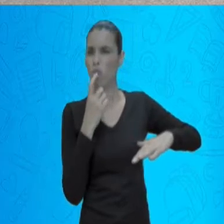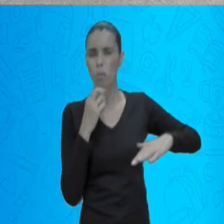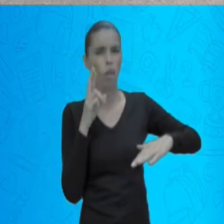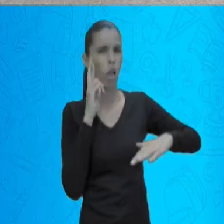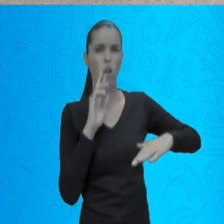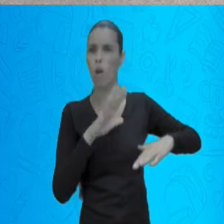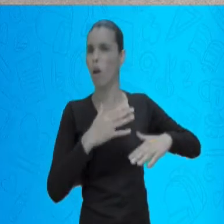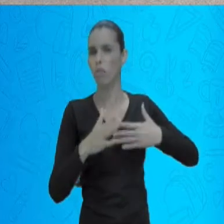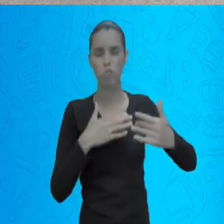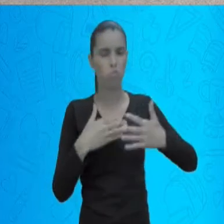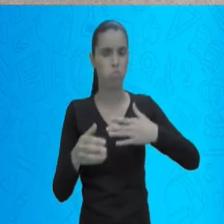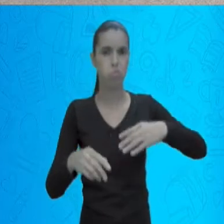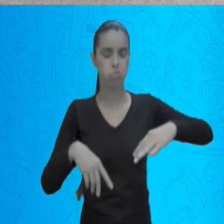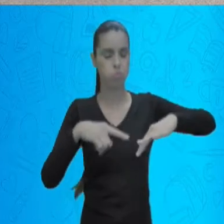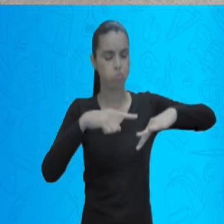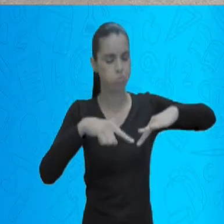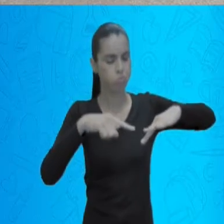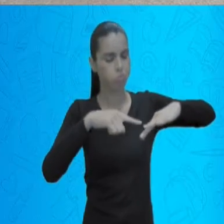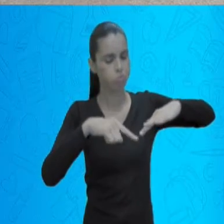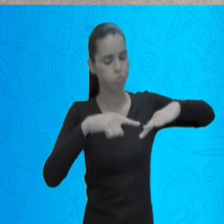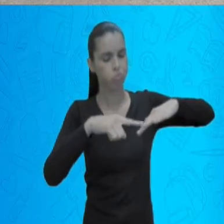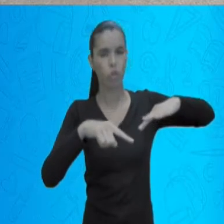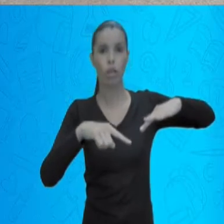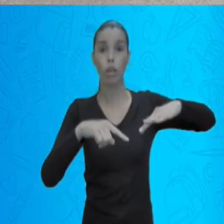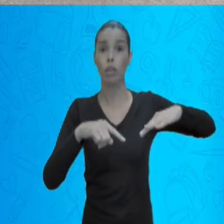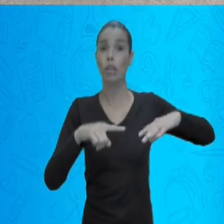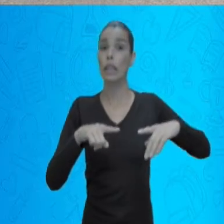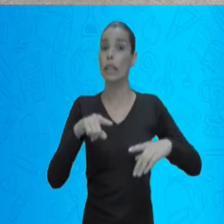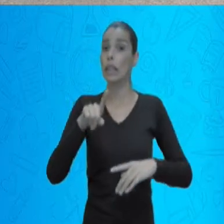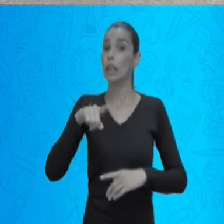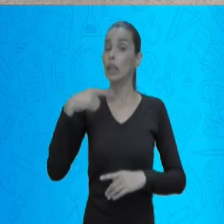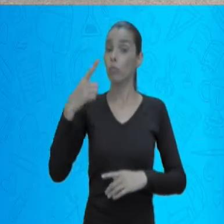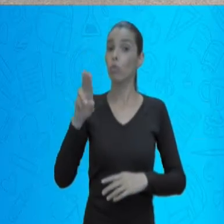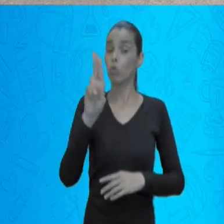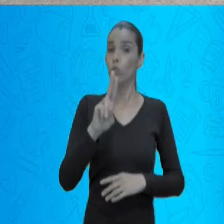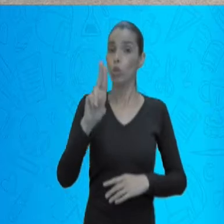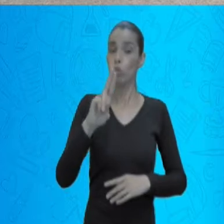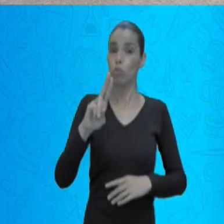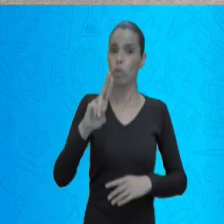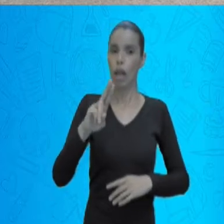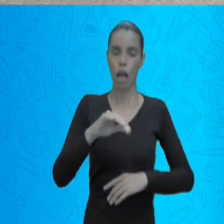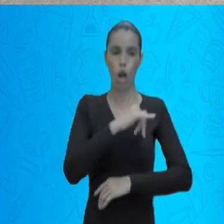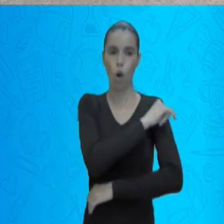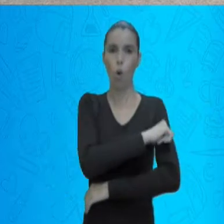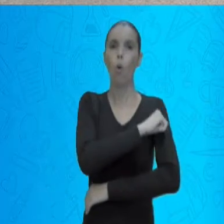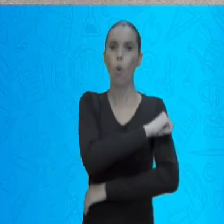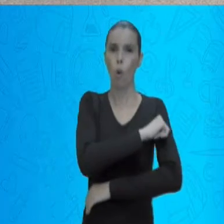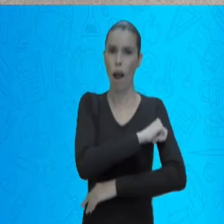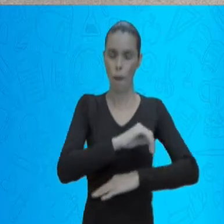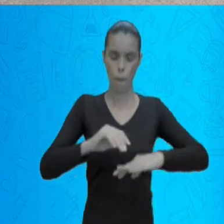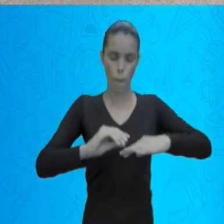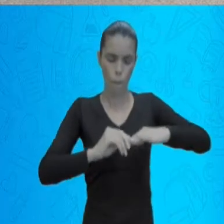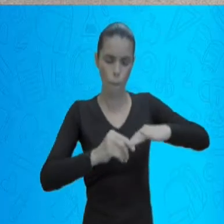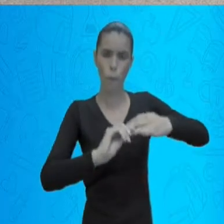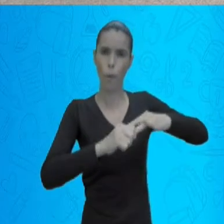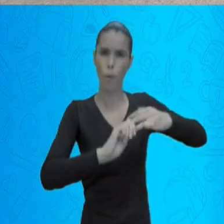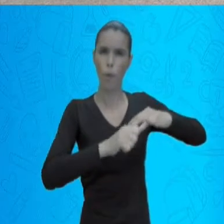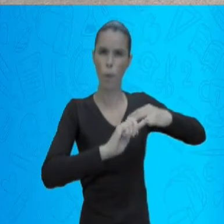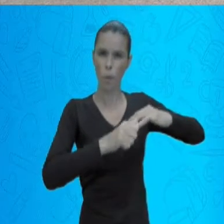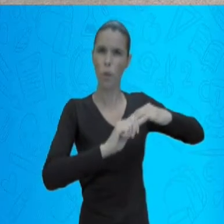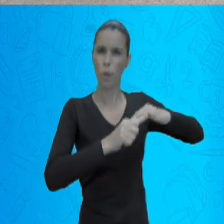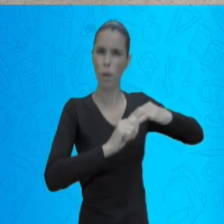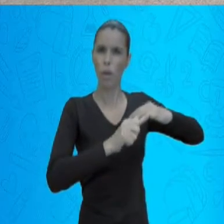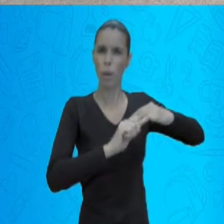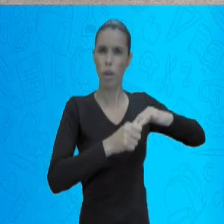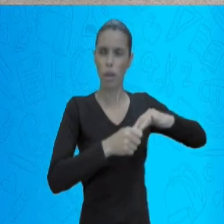meu esmalte? Dissolverá o esmalte. Então, se a gente tiver esmalte